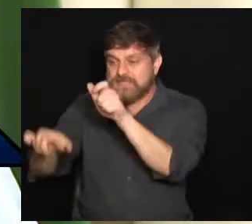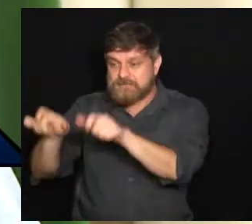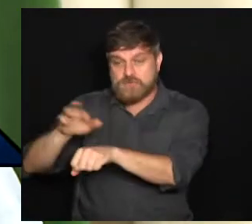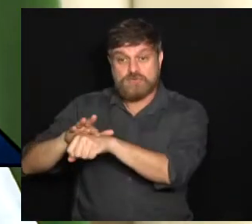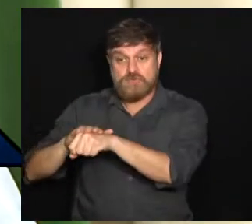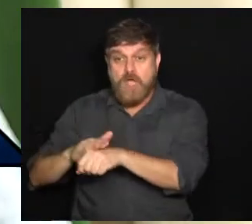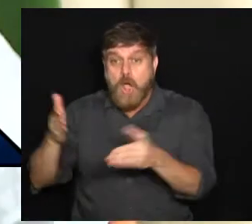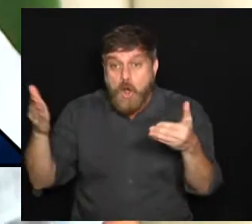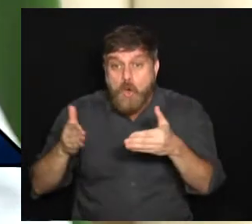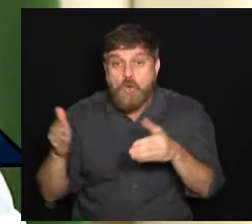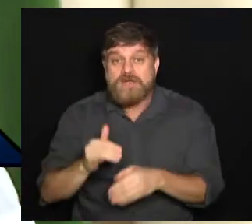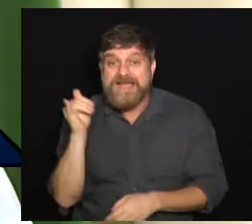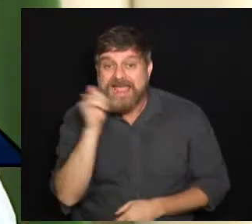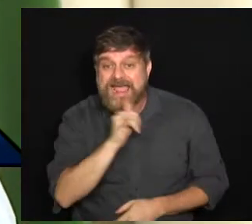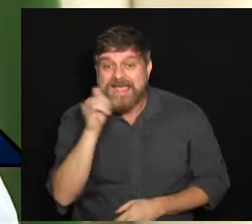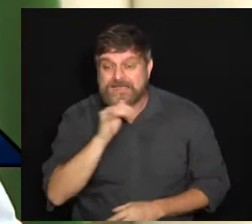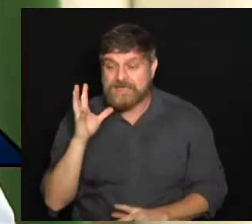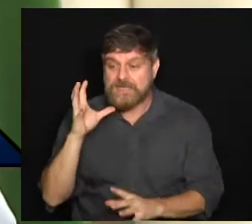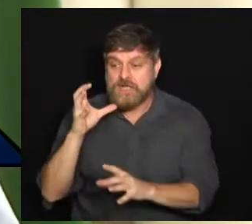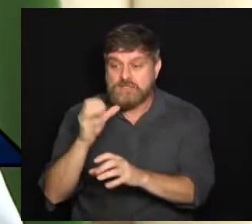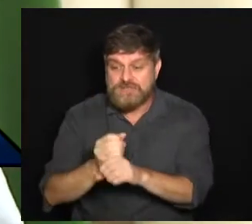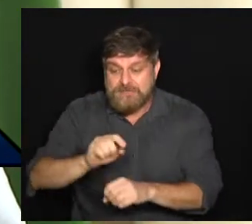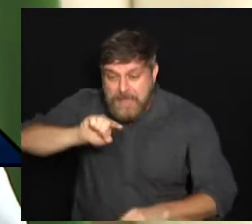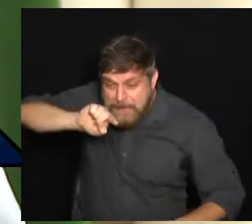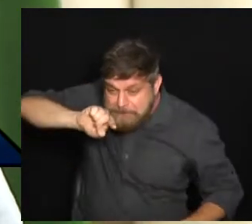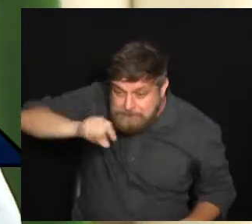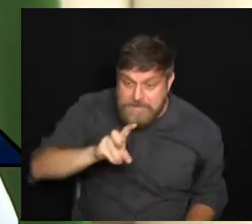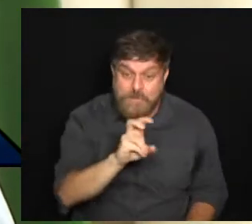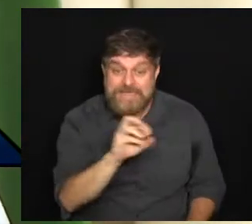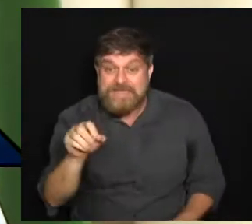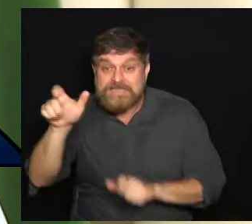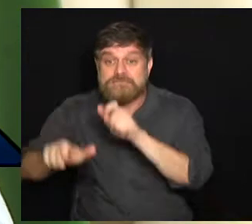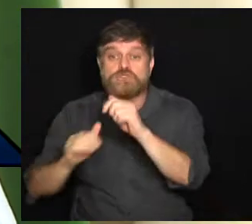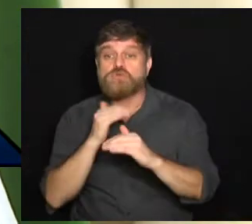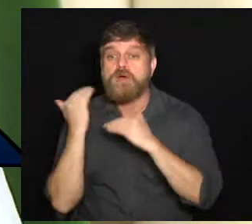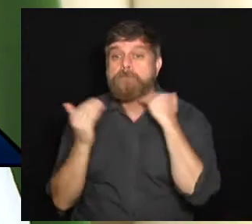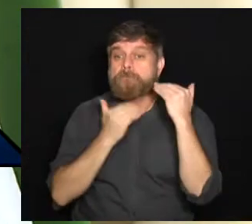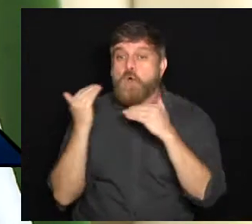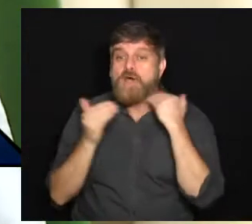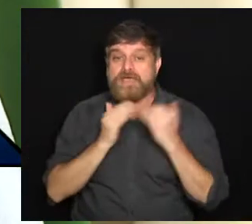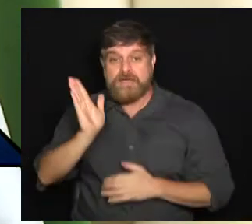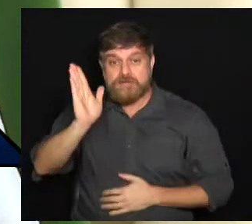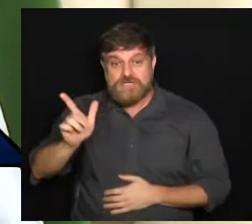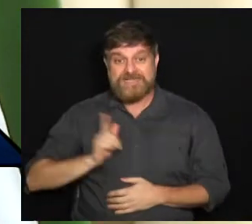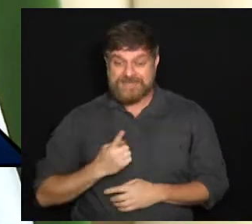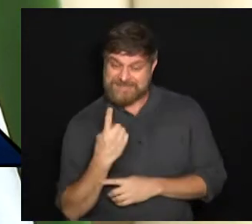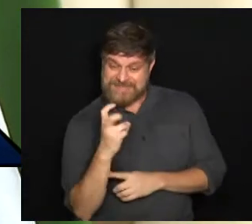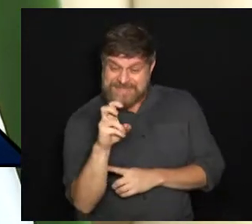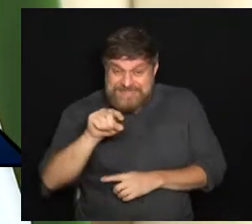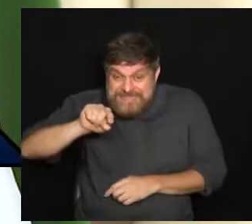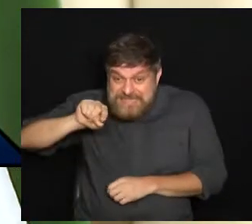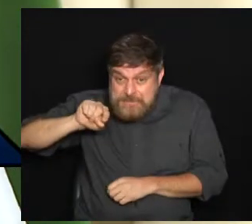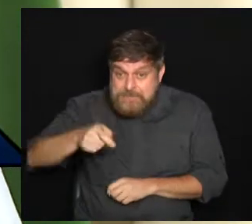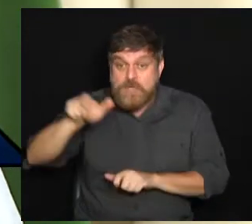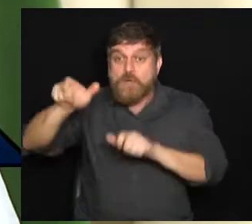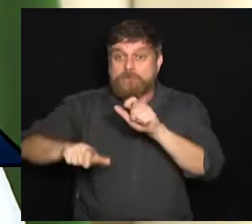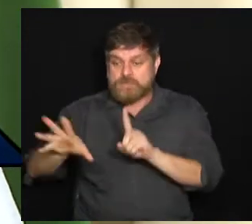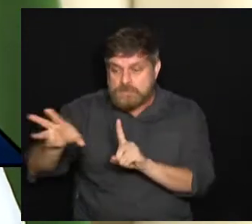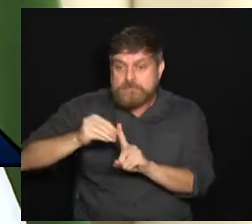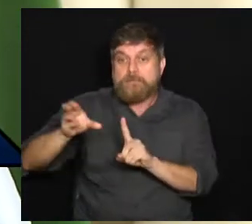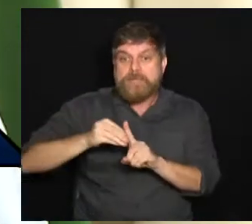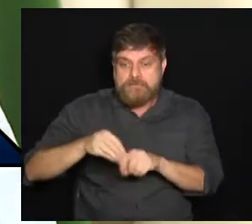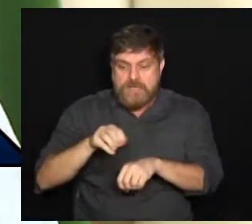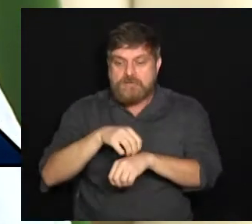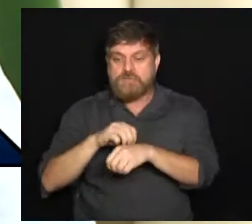Hoje, a Itália já contabiliza mais de 1.500 mortes e a Itália já teve mais de 15 mil casos de